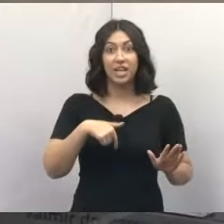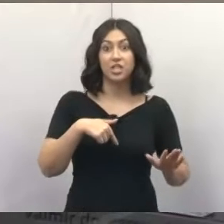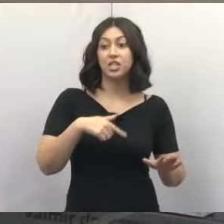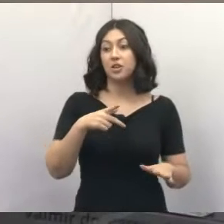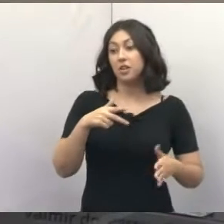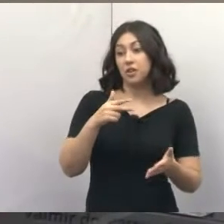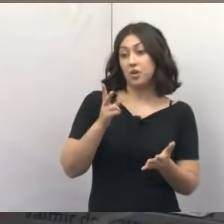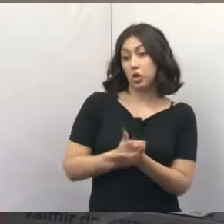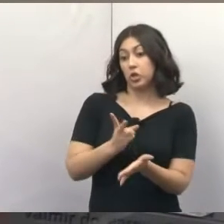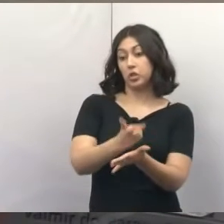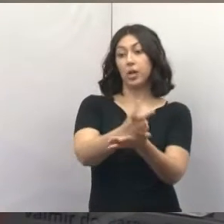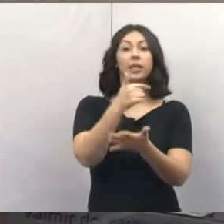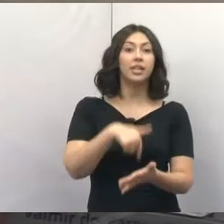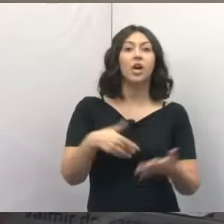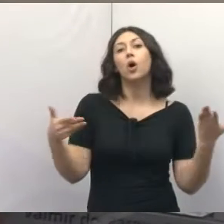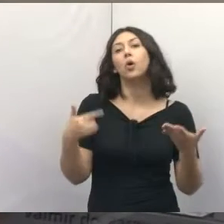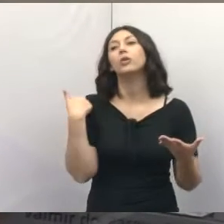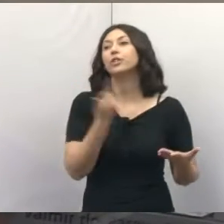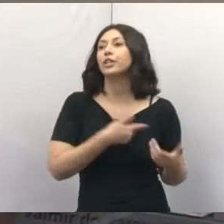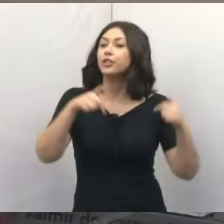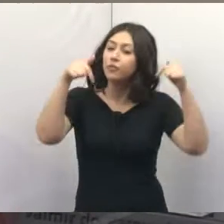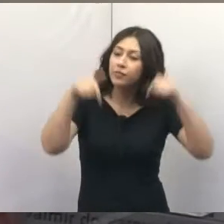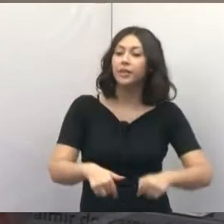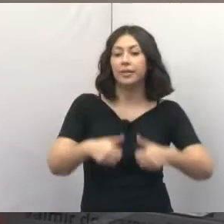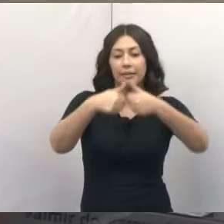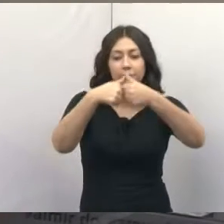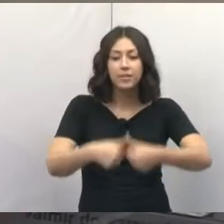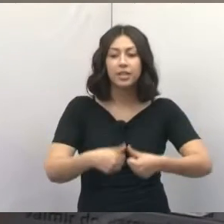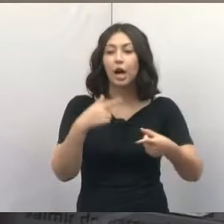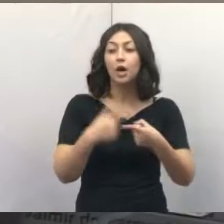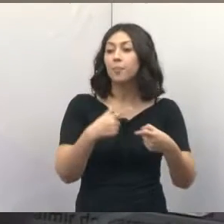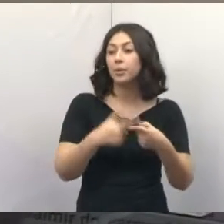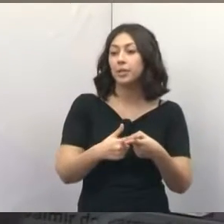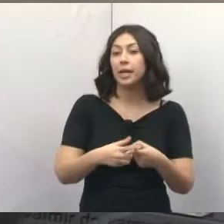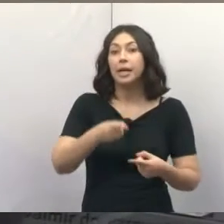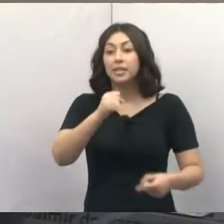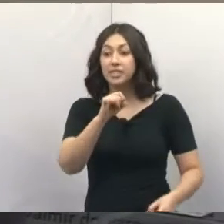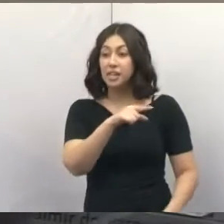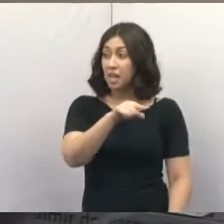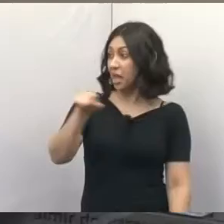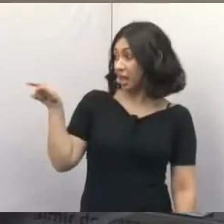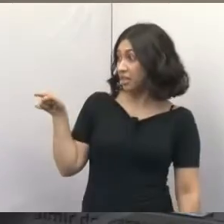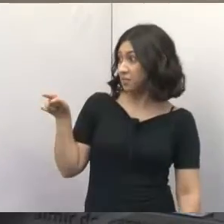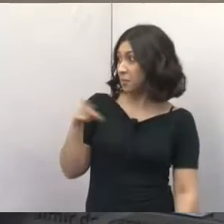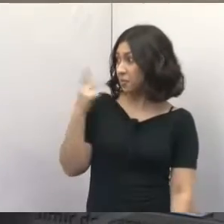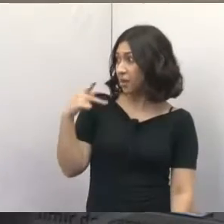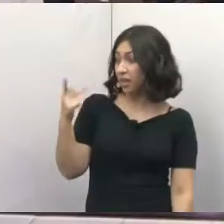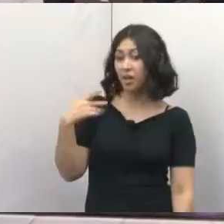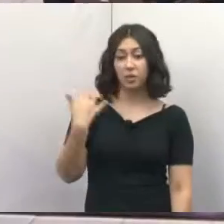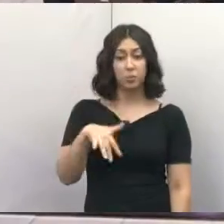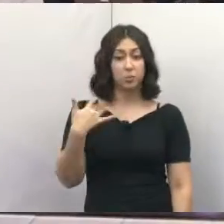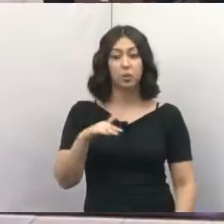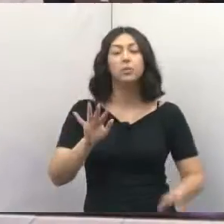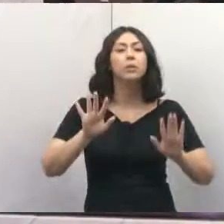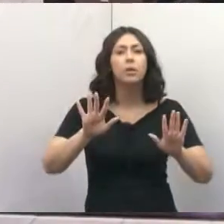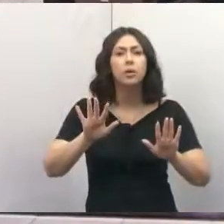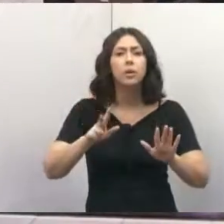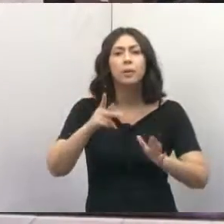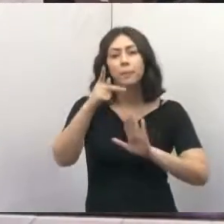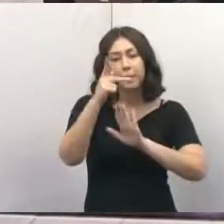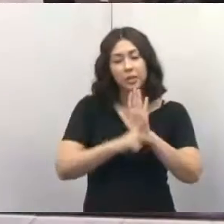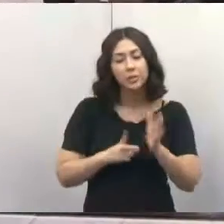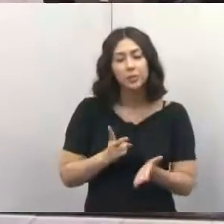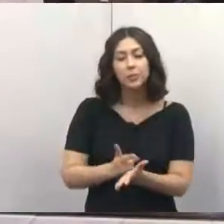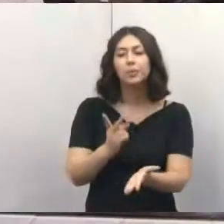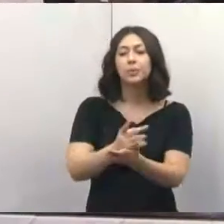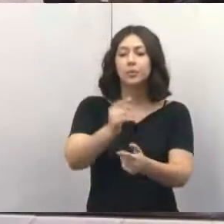daqui. Então hoje não sai daqui. Porque se abrir espaço para esse jeito, sai daqui hoje. Questão de ordem, o projeto continua a